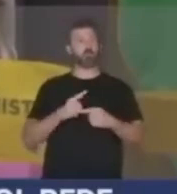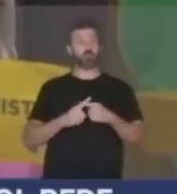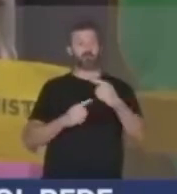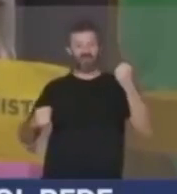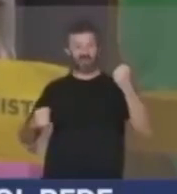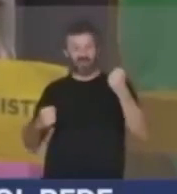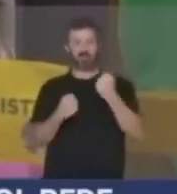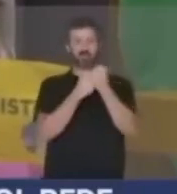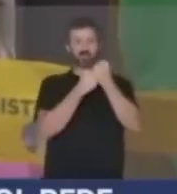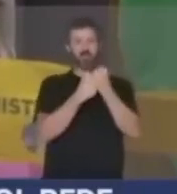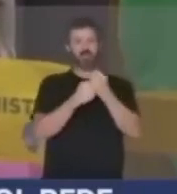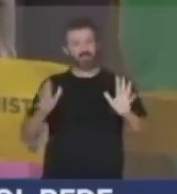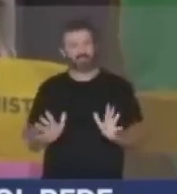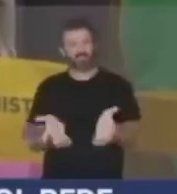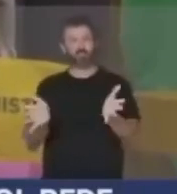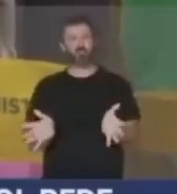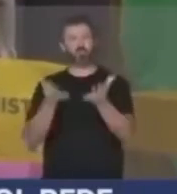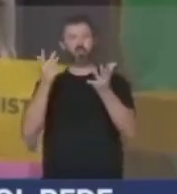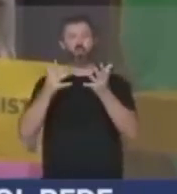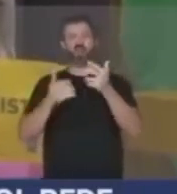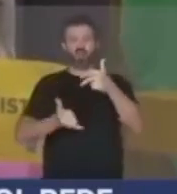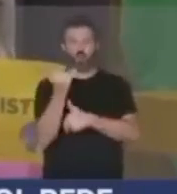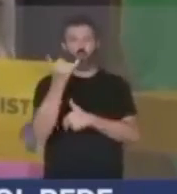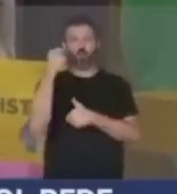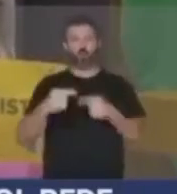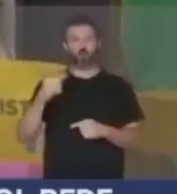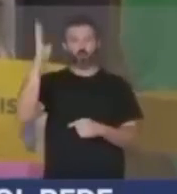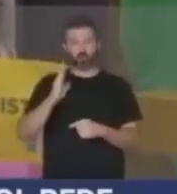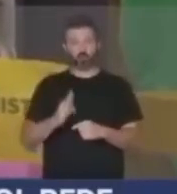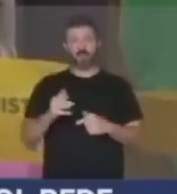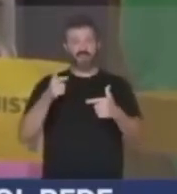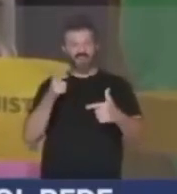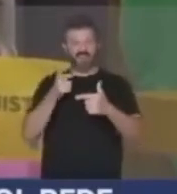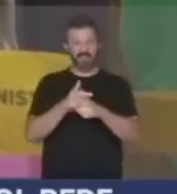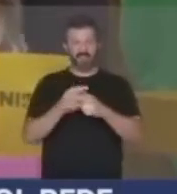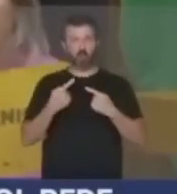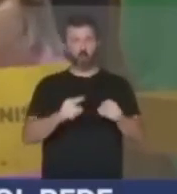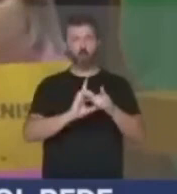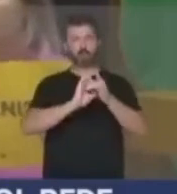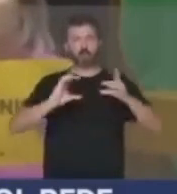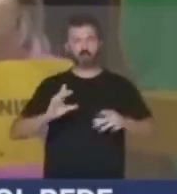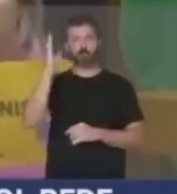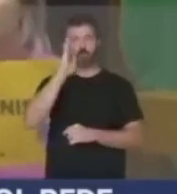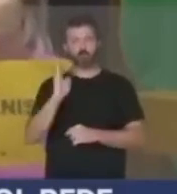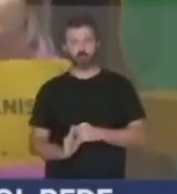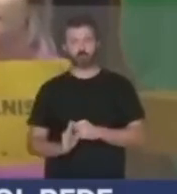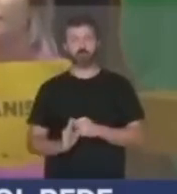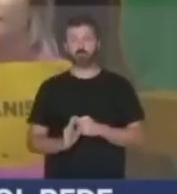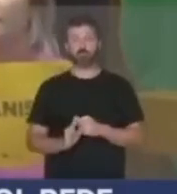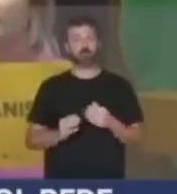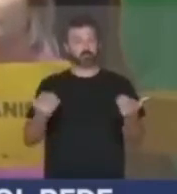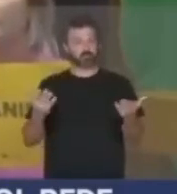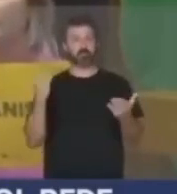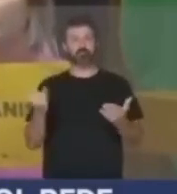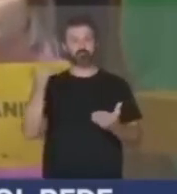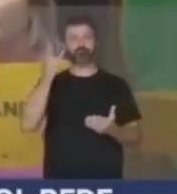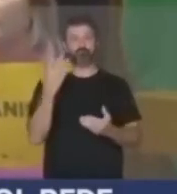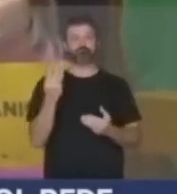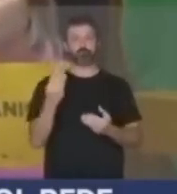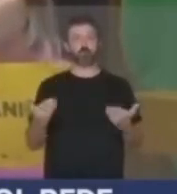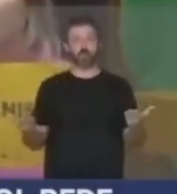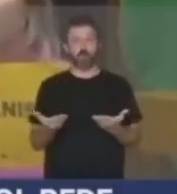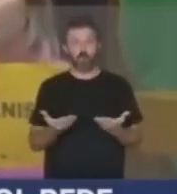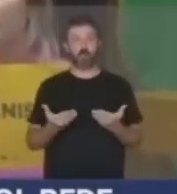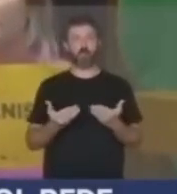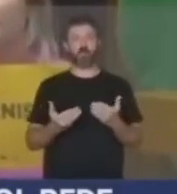que apoiaram, estimularam o golpe de Estado no país e atentaram contra a democracia brasileira. Então é muito